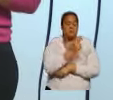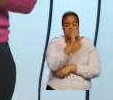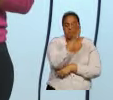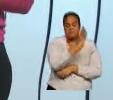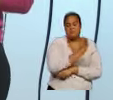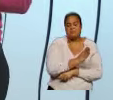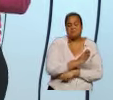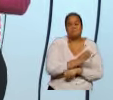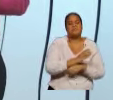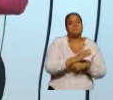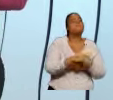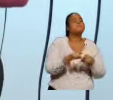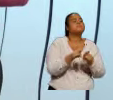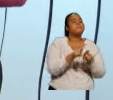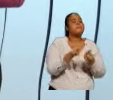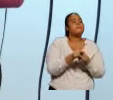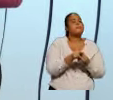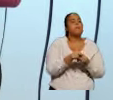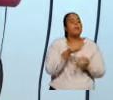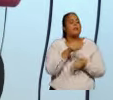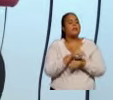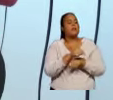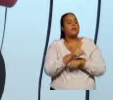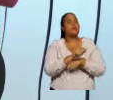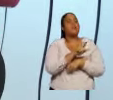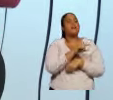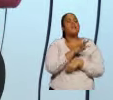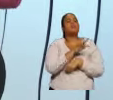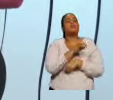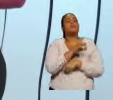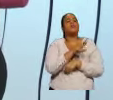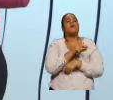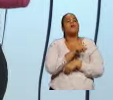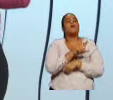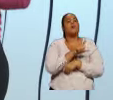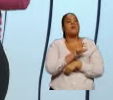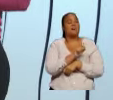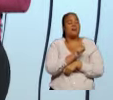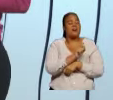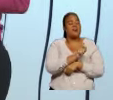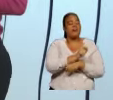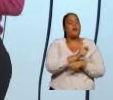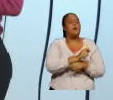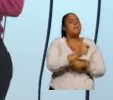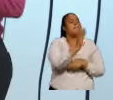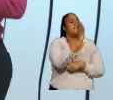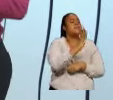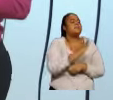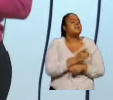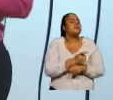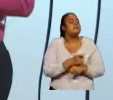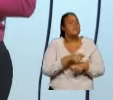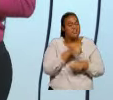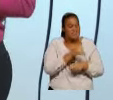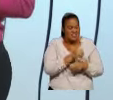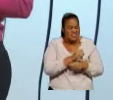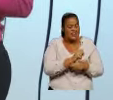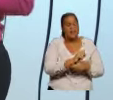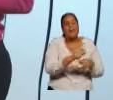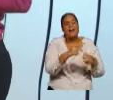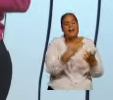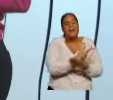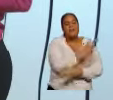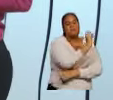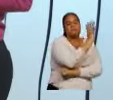um litoral brasileiro que a gente pode associar isso ao desmatamento da mata atlântica se a gente tem um vazio demográfico